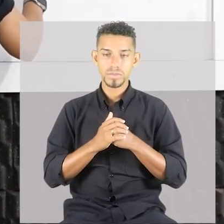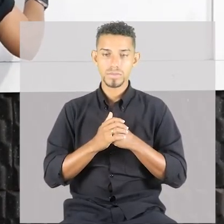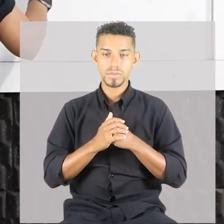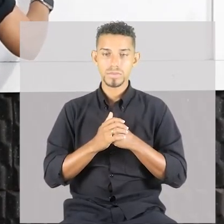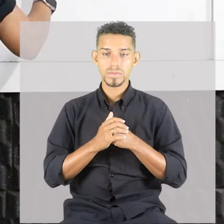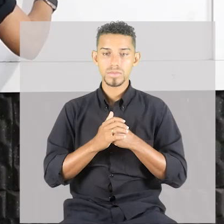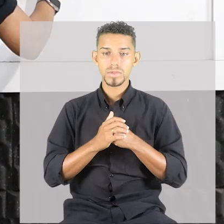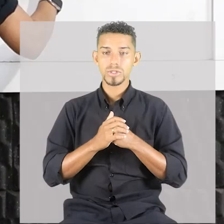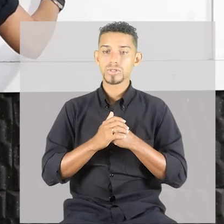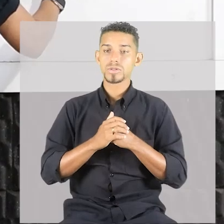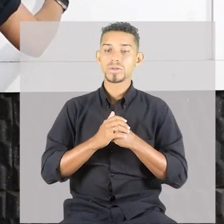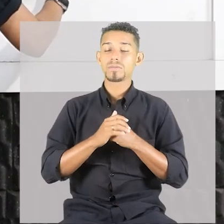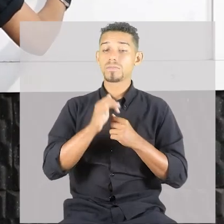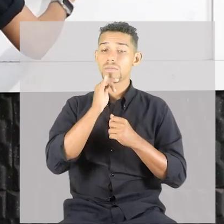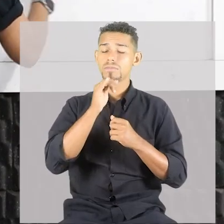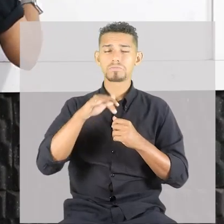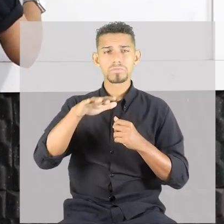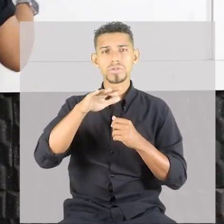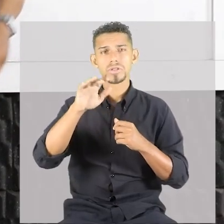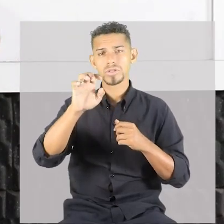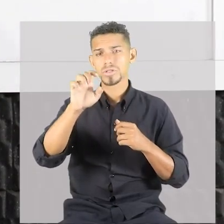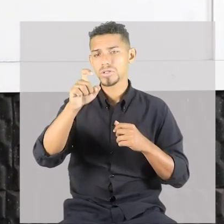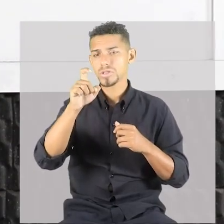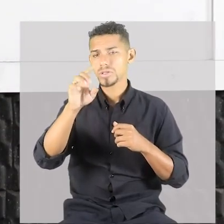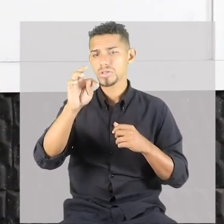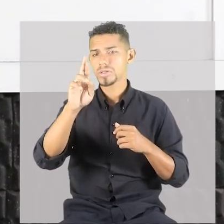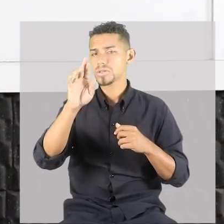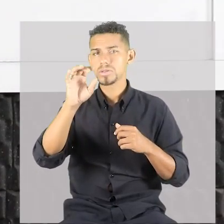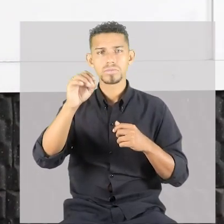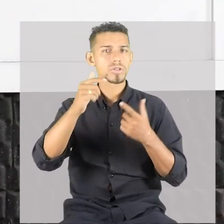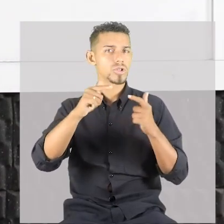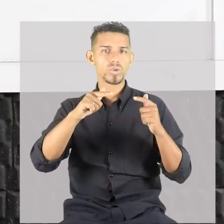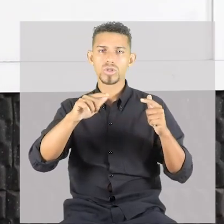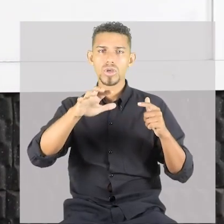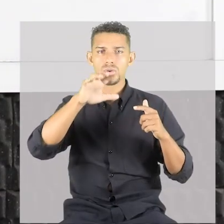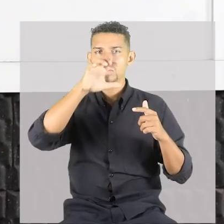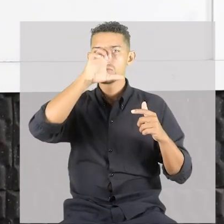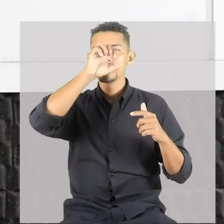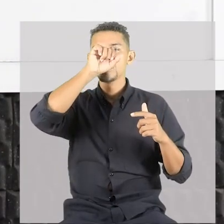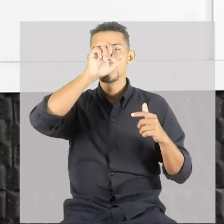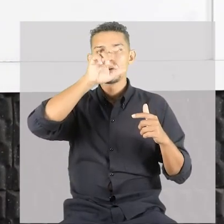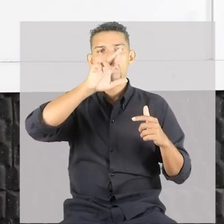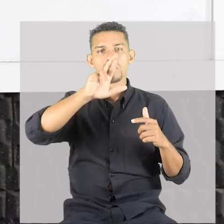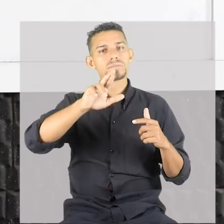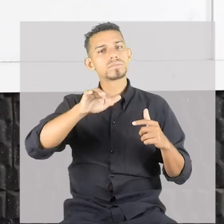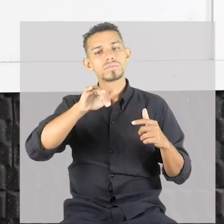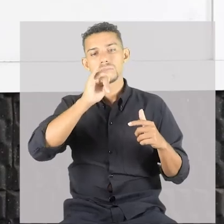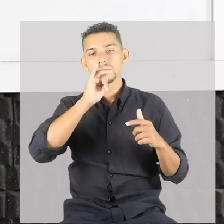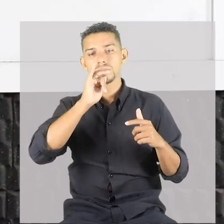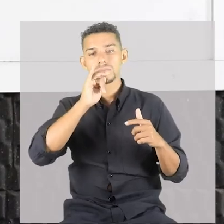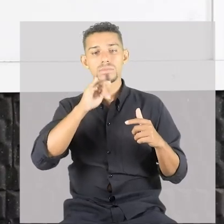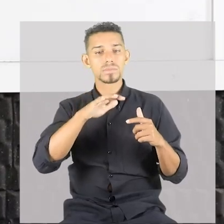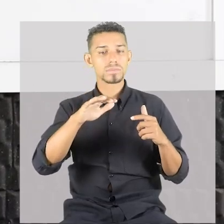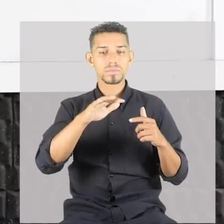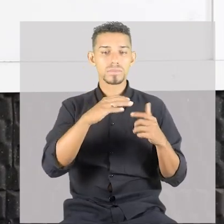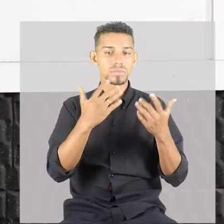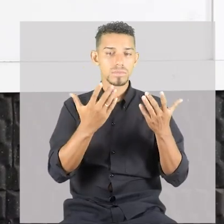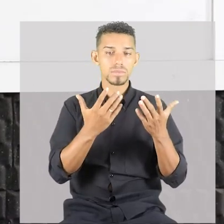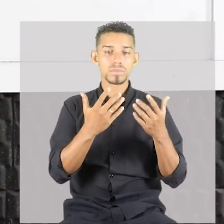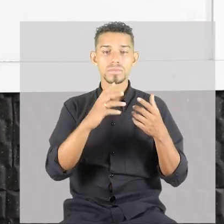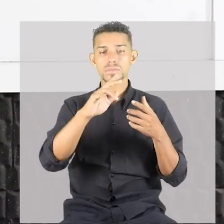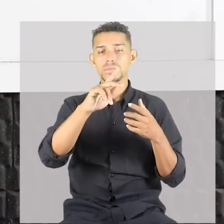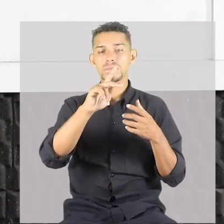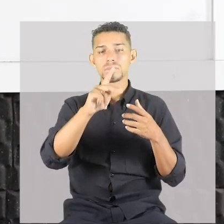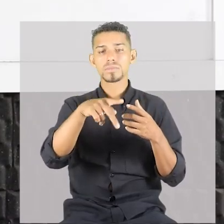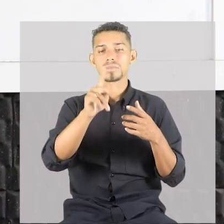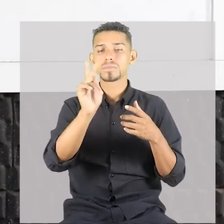ambientes extremos, né? Ambientes sem oxigênio, muitas das vezes, né? Com gases que são tóxicos, com pH que